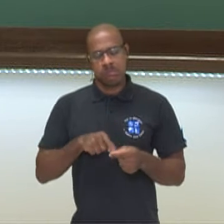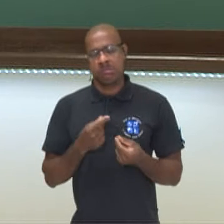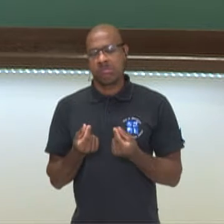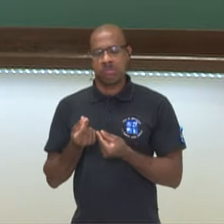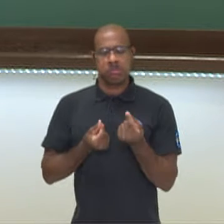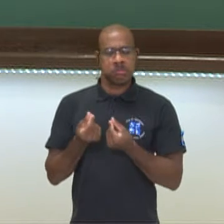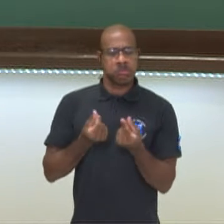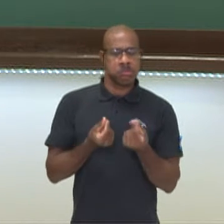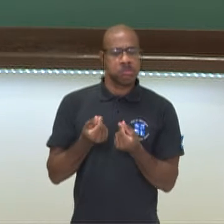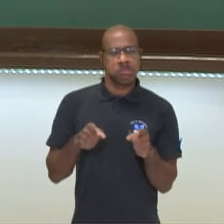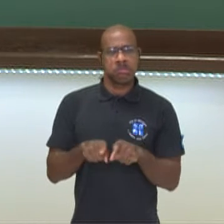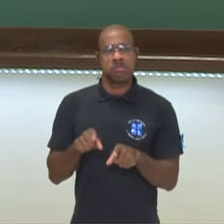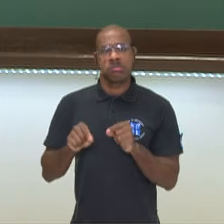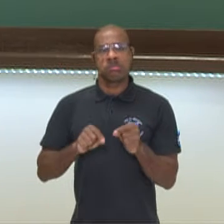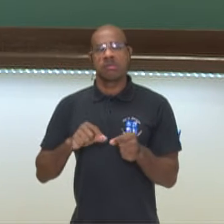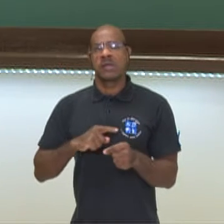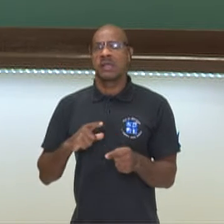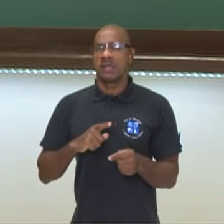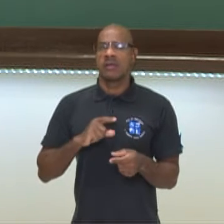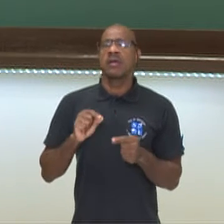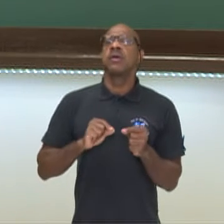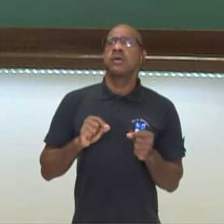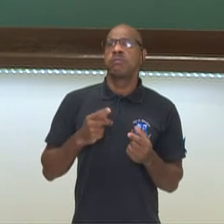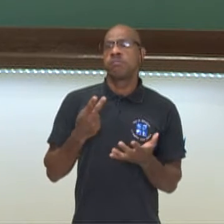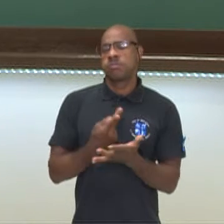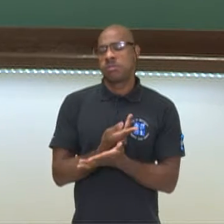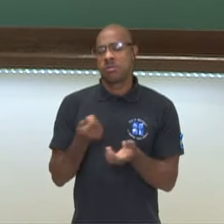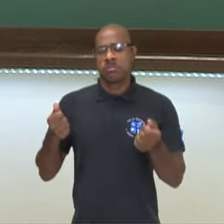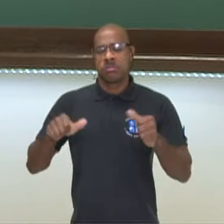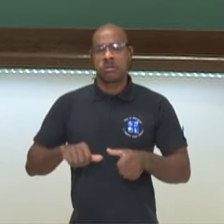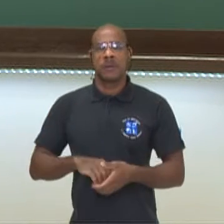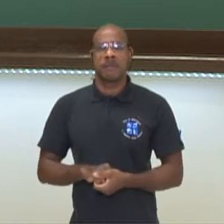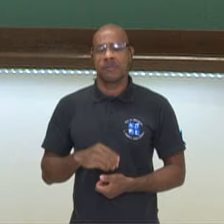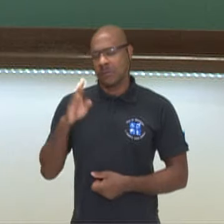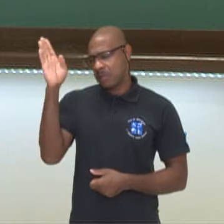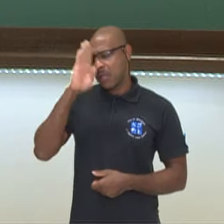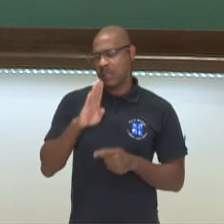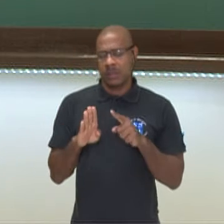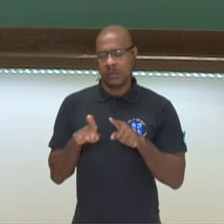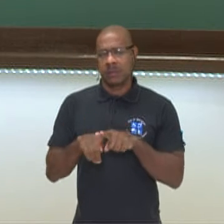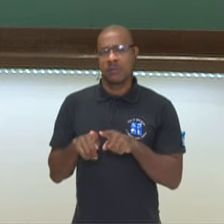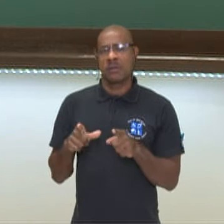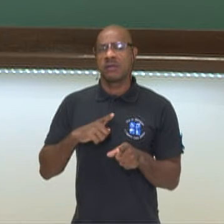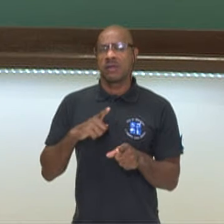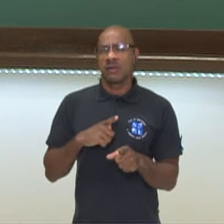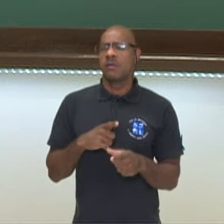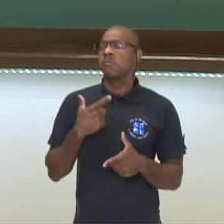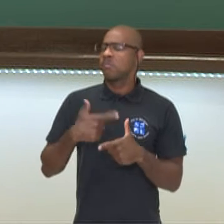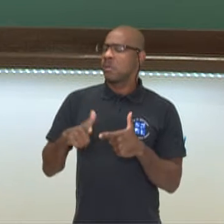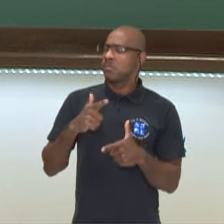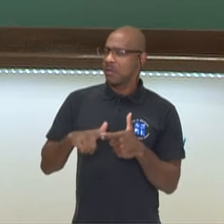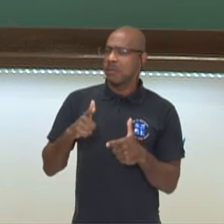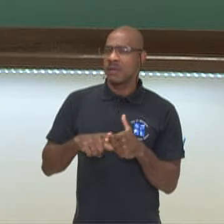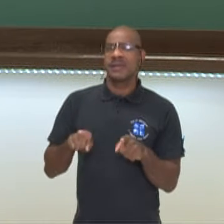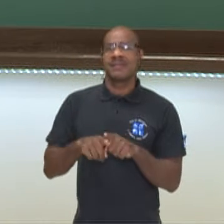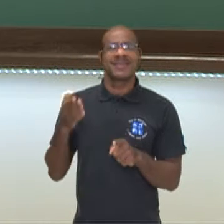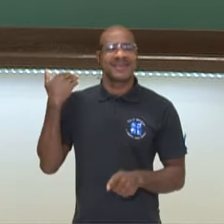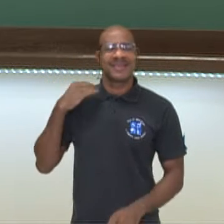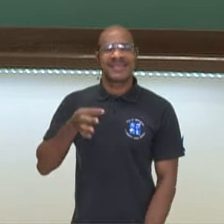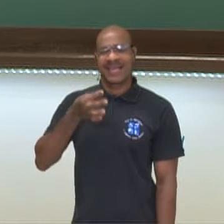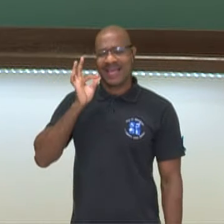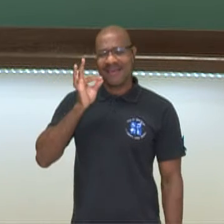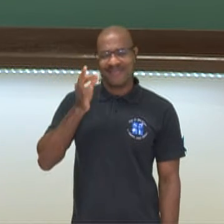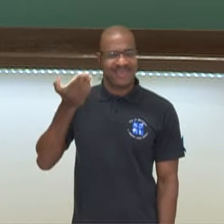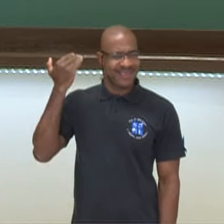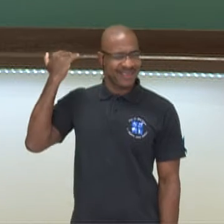né, resquícios disso, né, no resto do globo. No Brasil também, né? Tivemos aí as crises aí do café, né, por